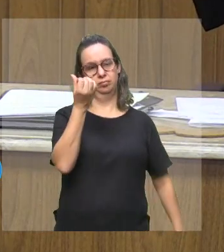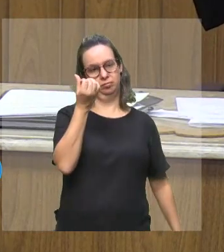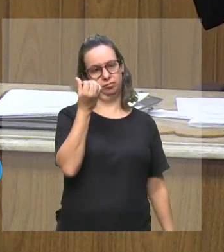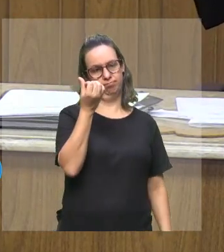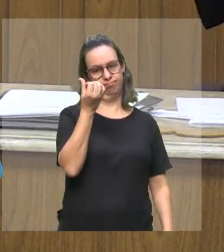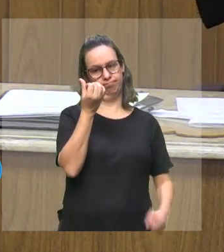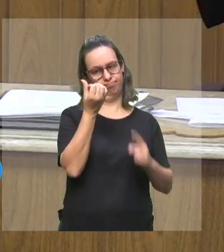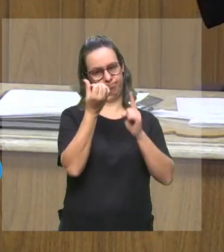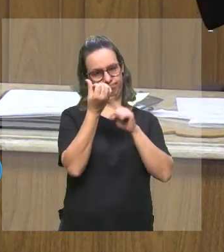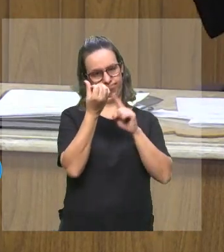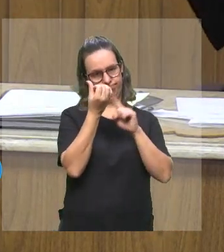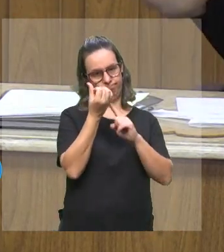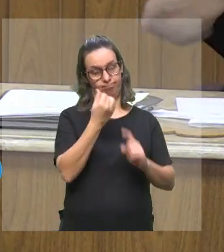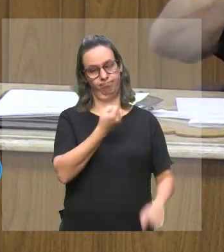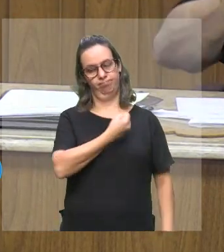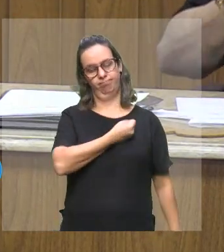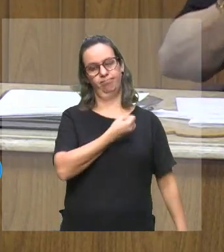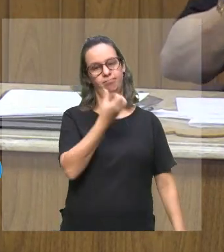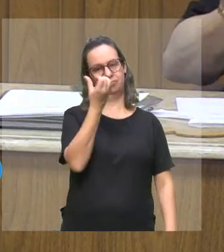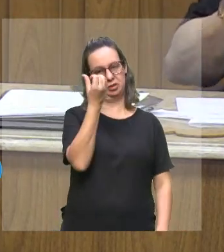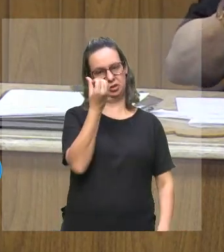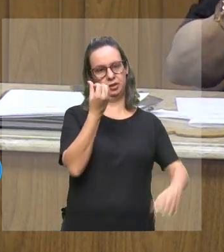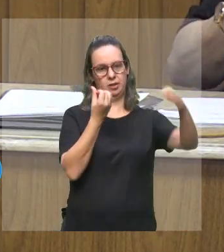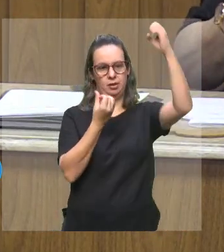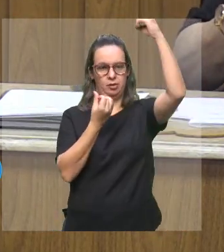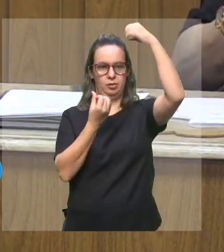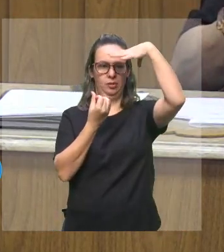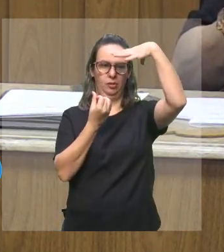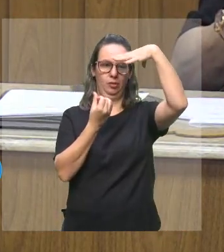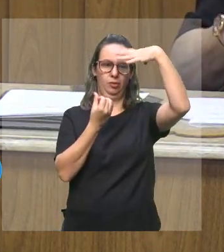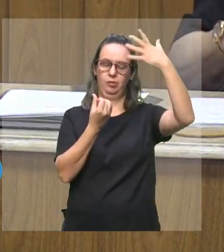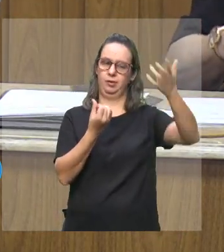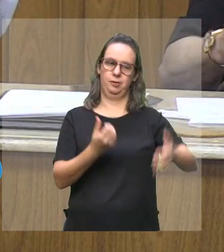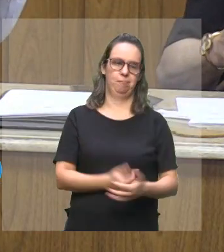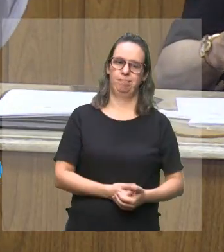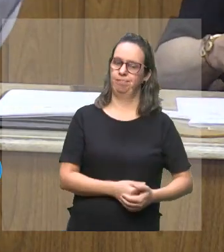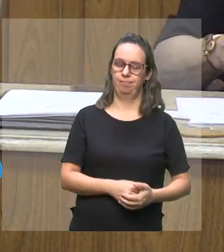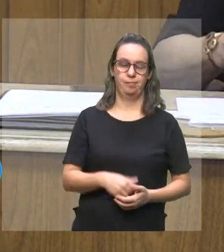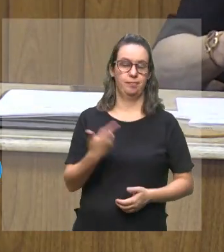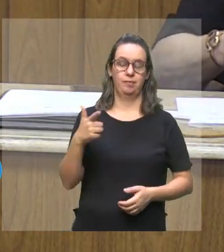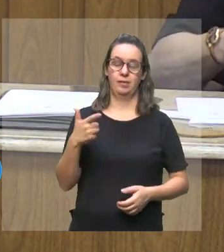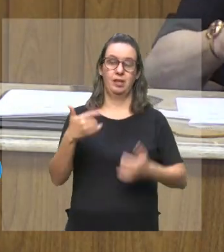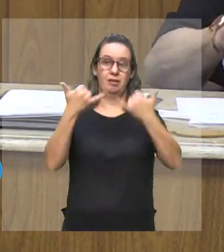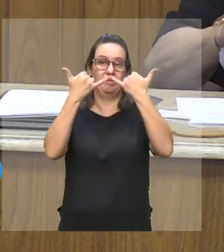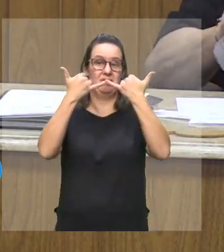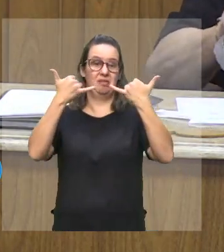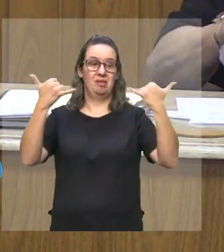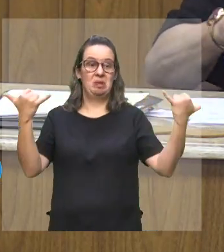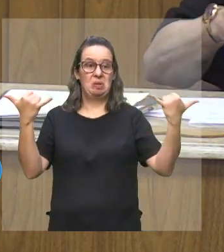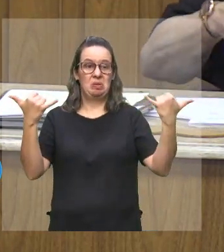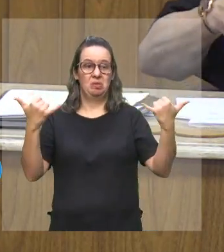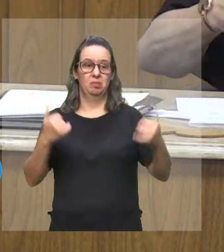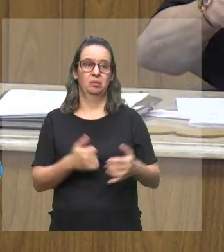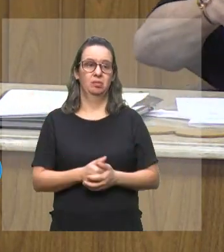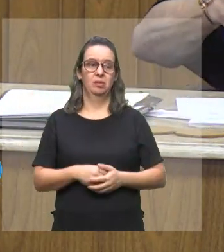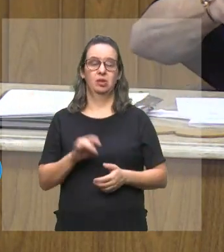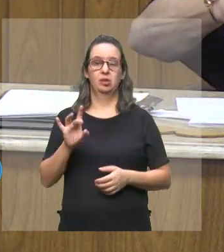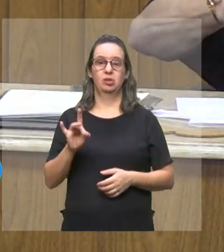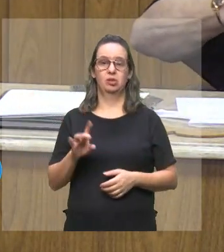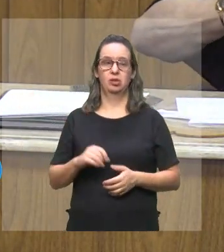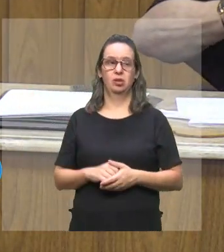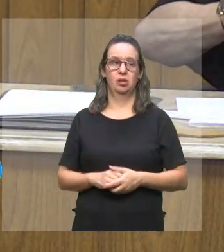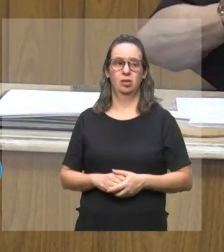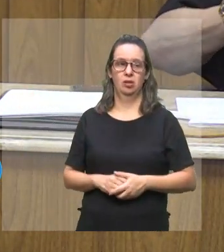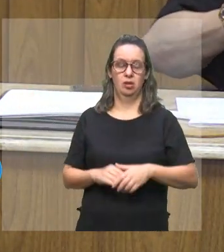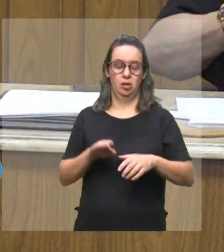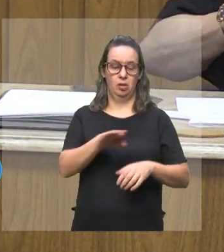para serem trocadas. Não precisa de fiação, não precisa de nada extraordinário. Uma escada e meia